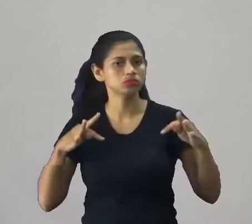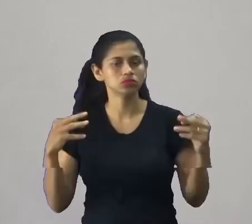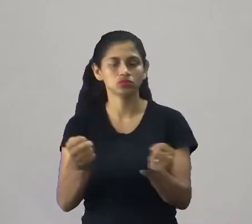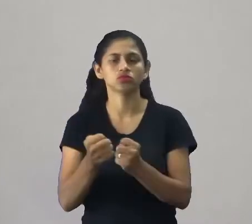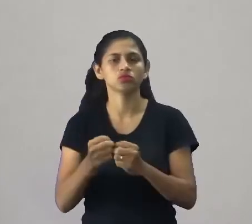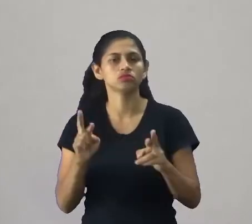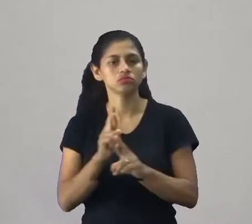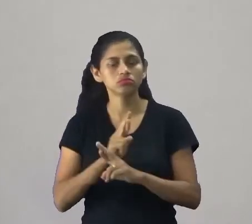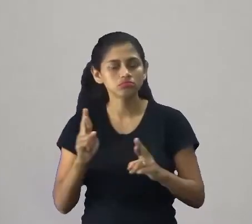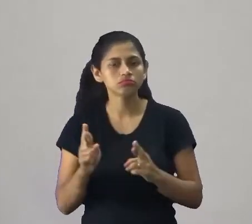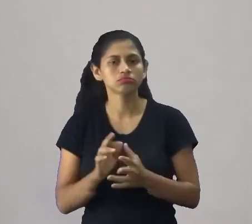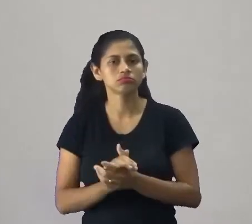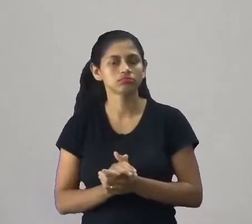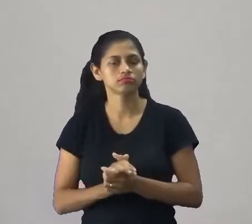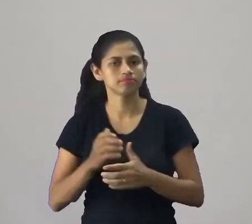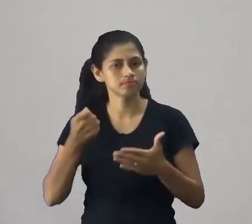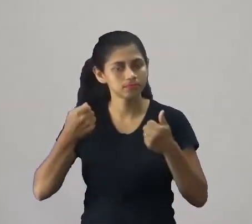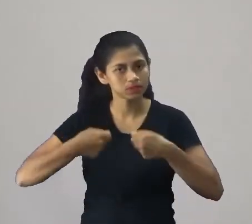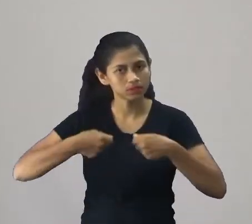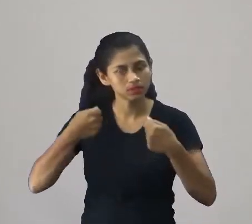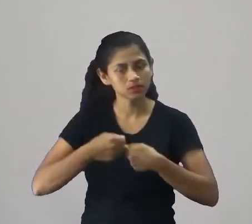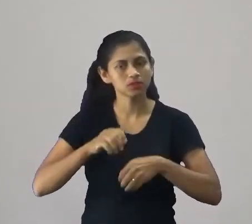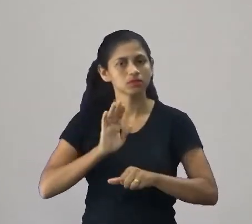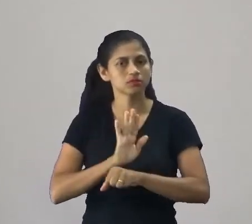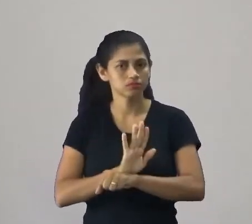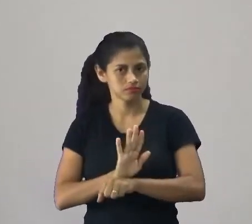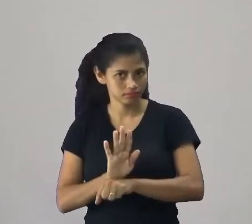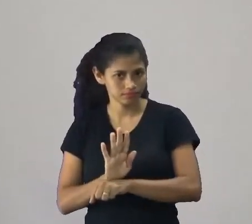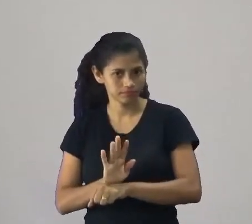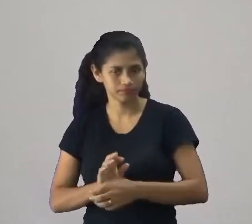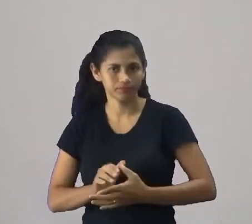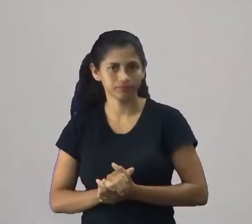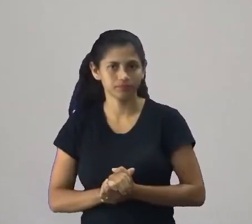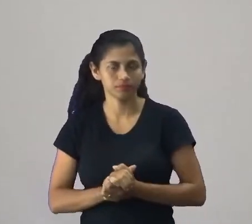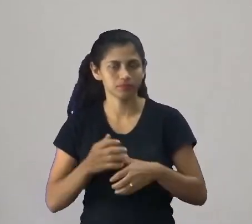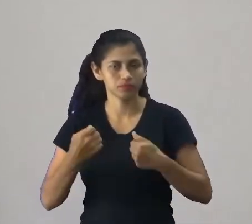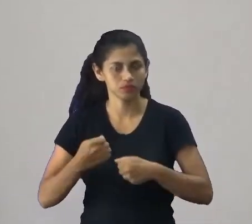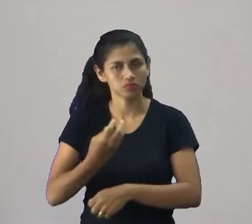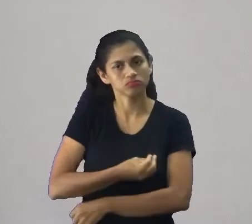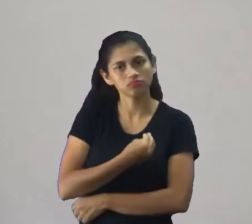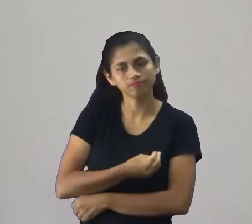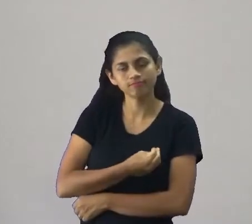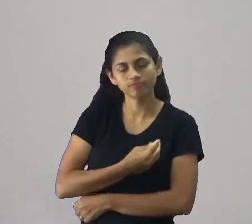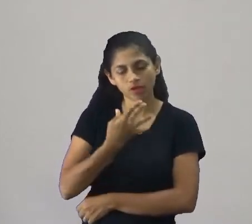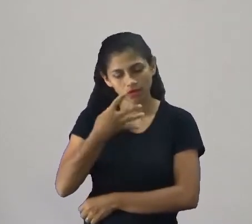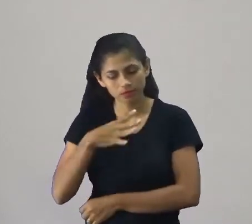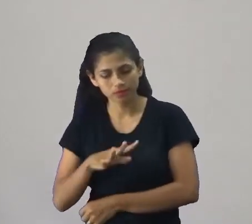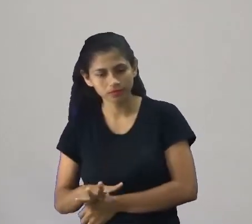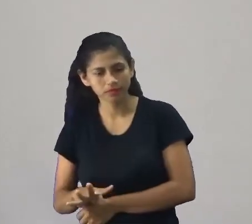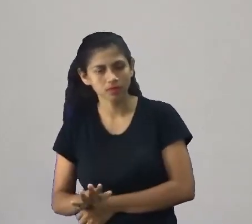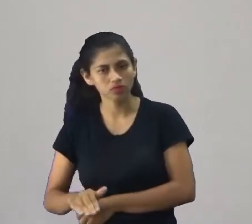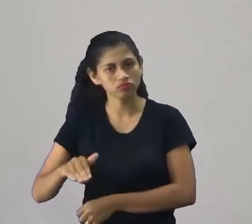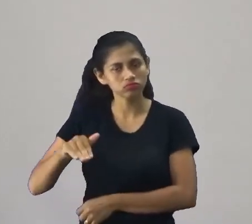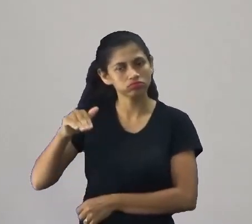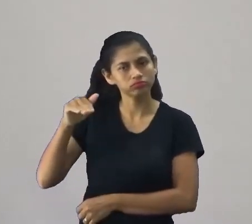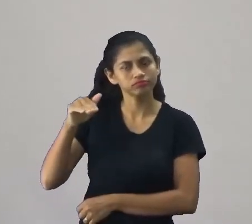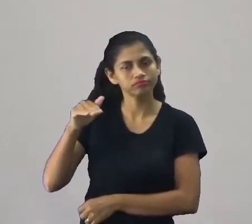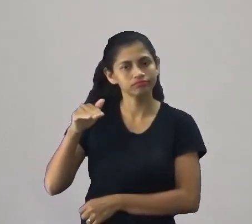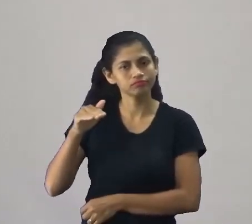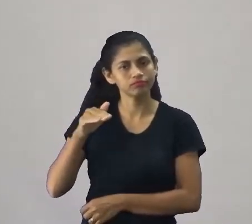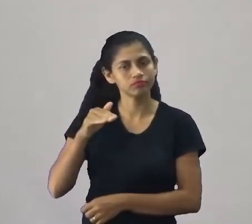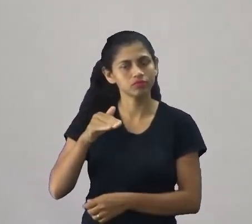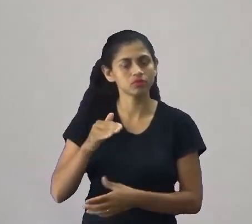não devem ser responsáveis? Então, a todos deve ser possibilitados a vivência desde criança de instrumentos que possam